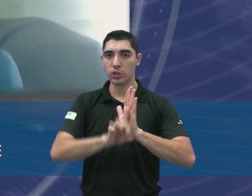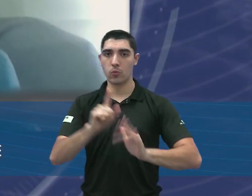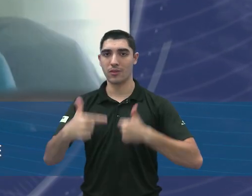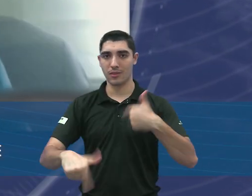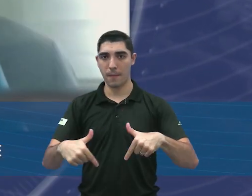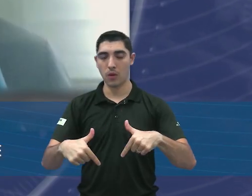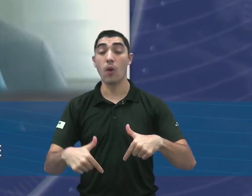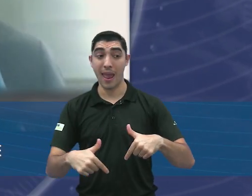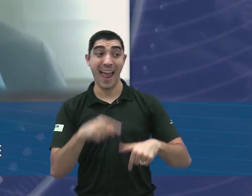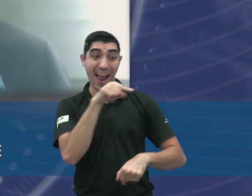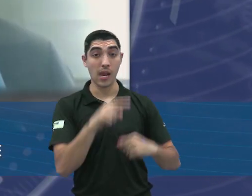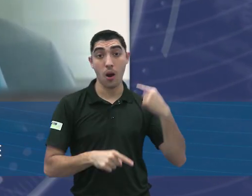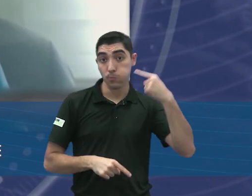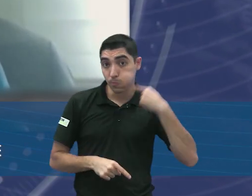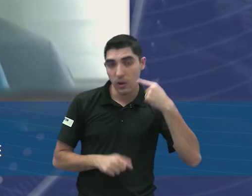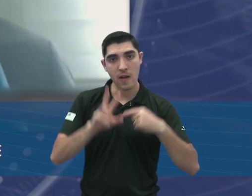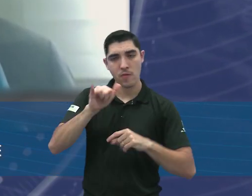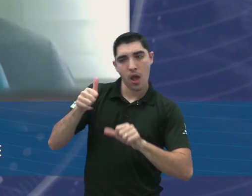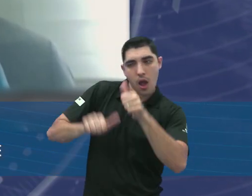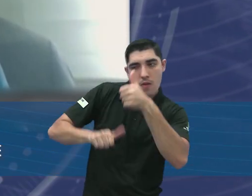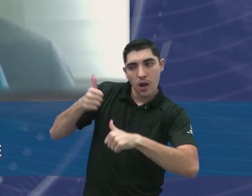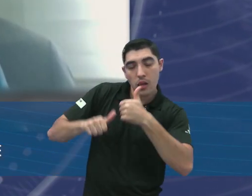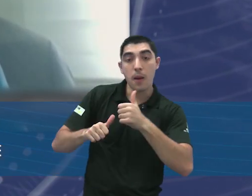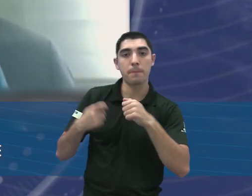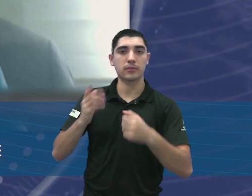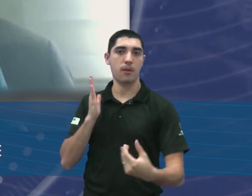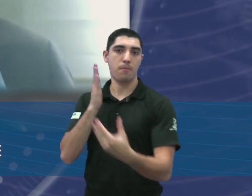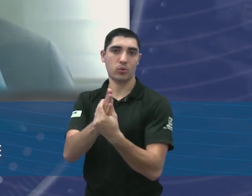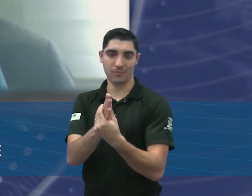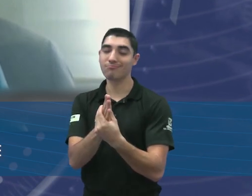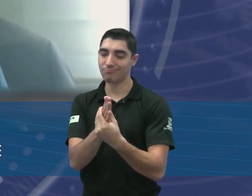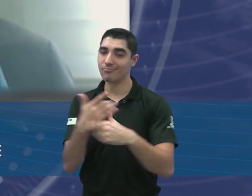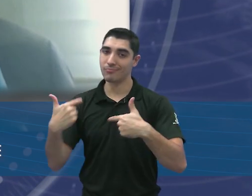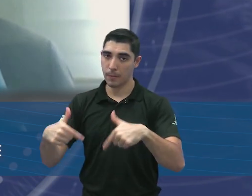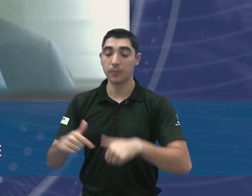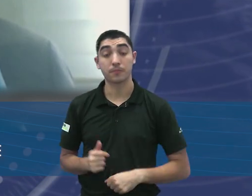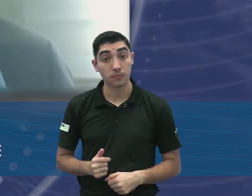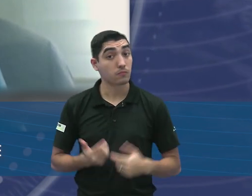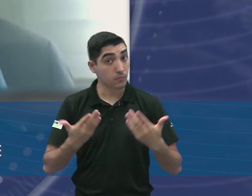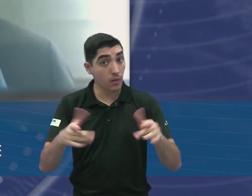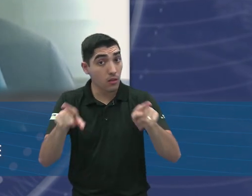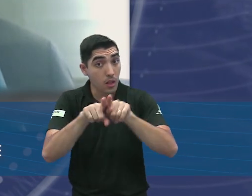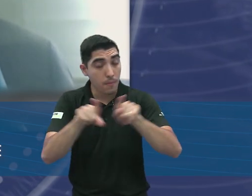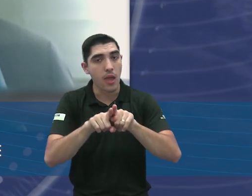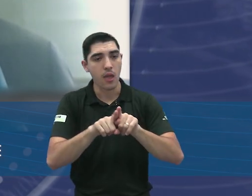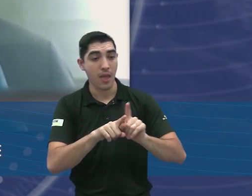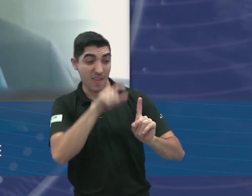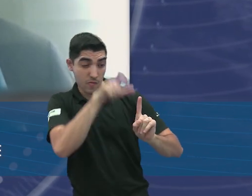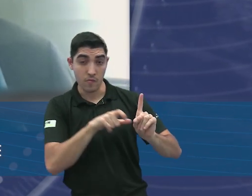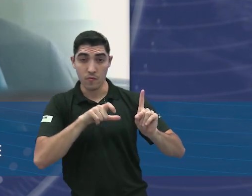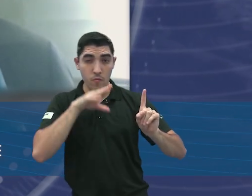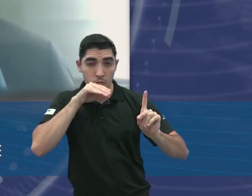possa averiguar os requisitos para poder adentrar com uma ação trabalhista. E também é ideal para que o funcionário que esteja